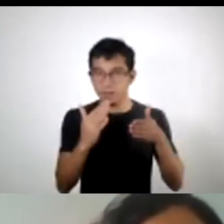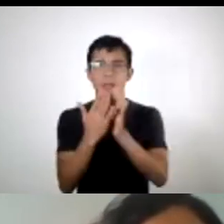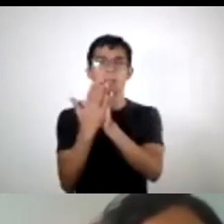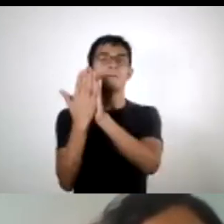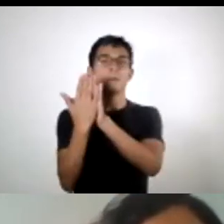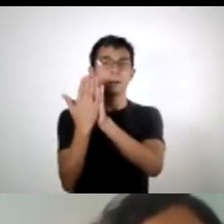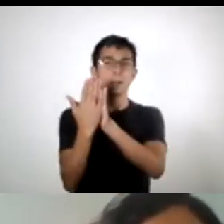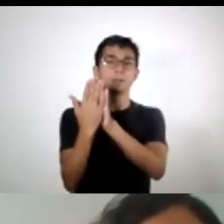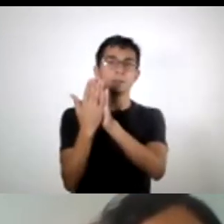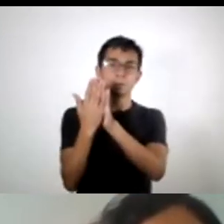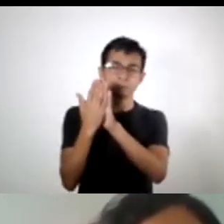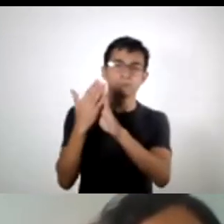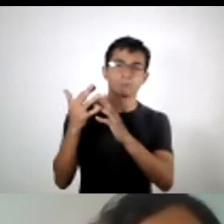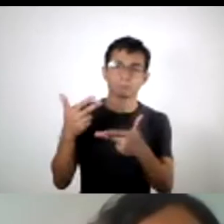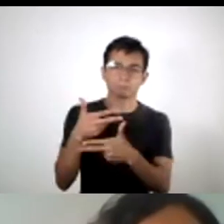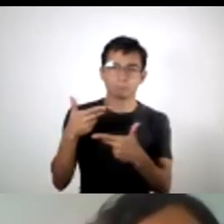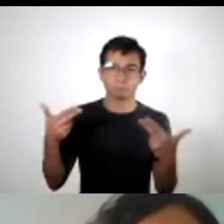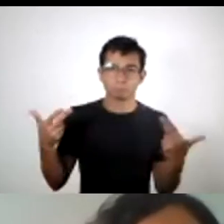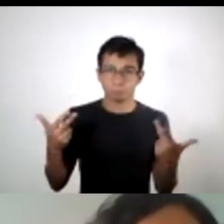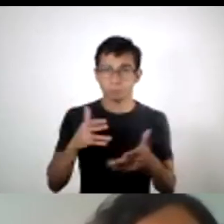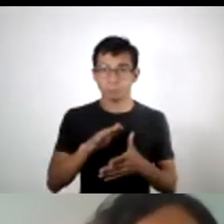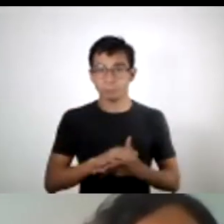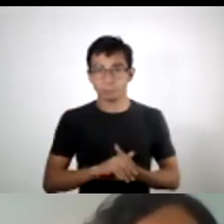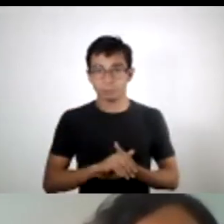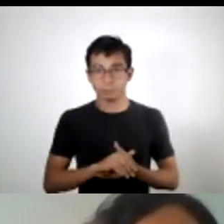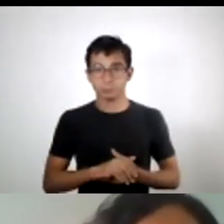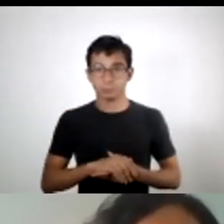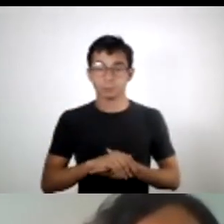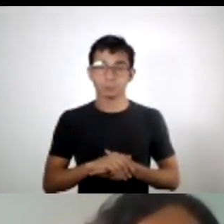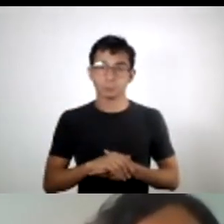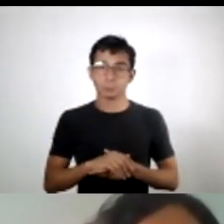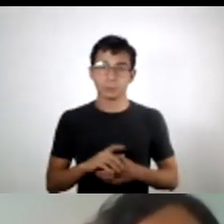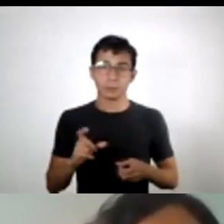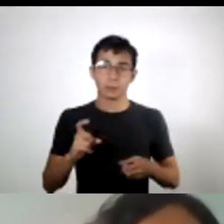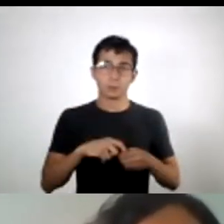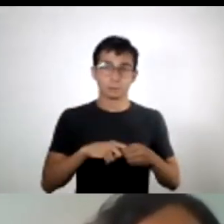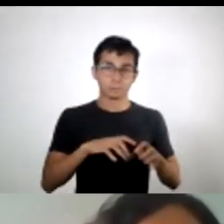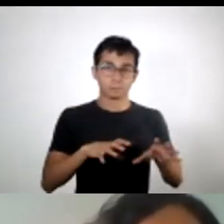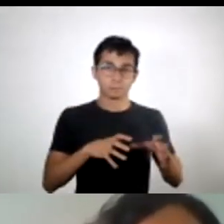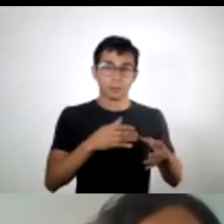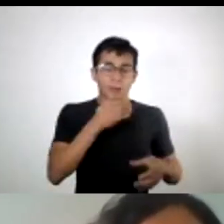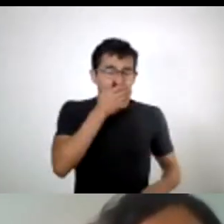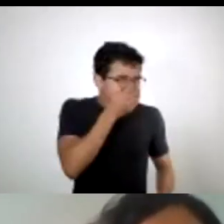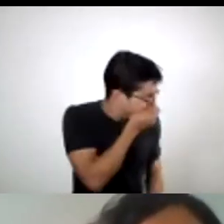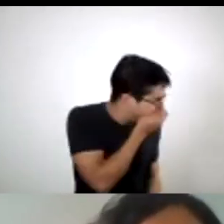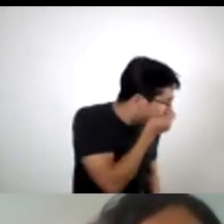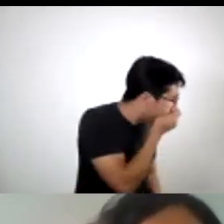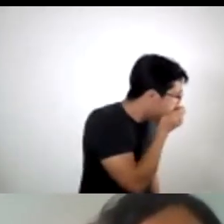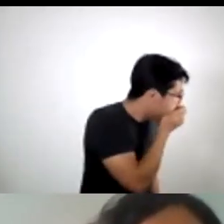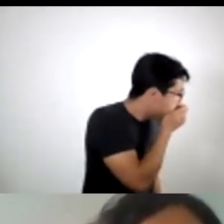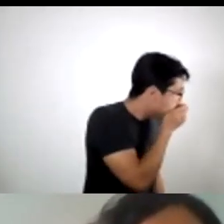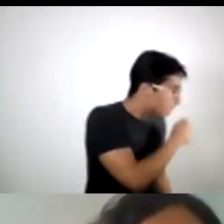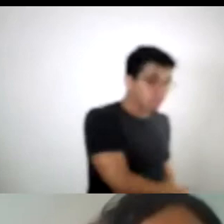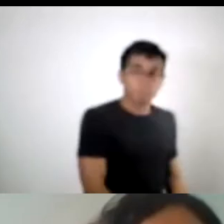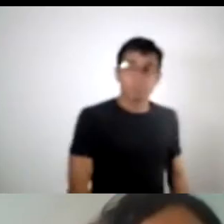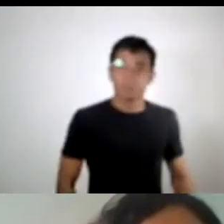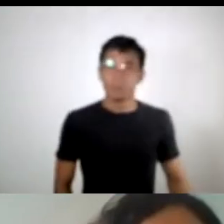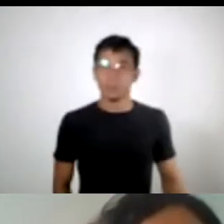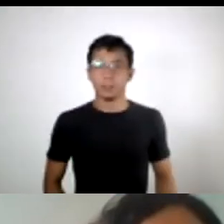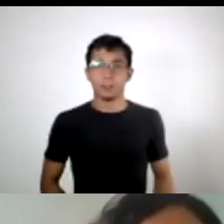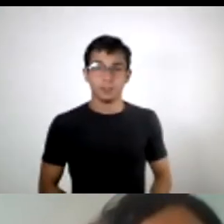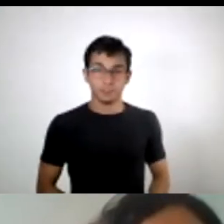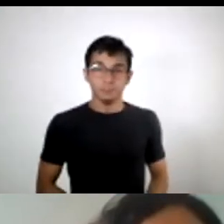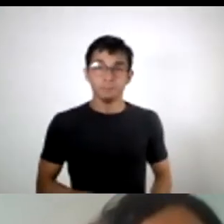coletiva do território. Por quê? Porque também você tem, geralmente, quem vem para o